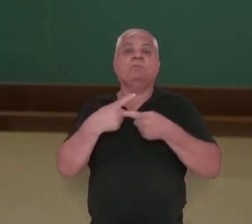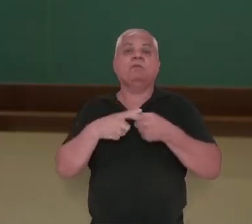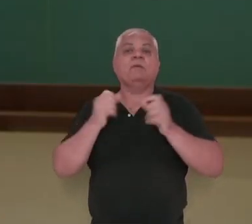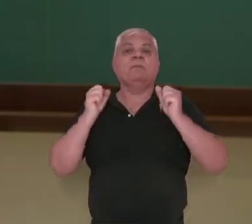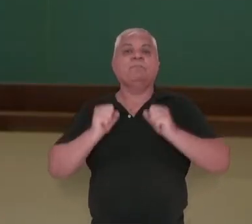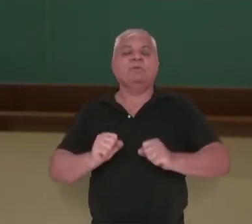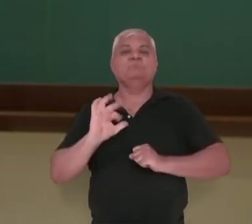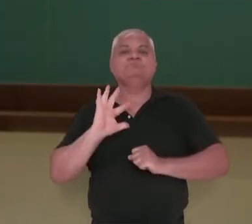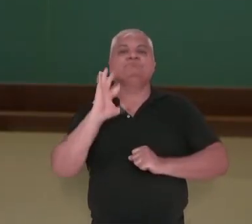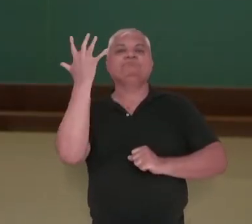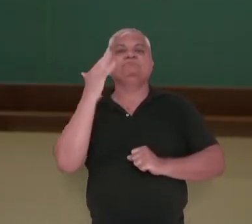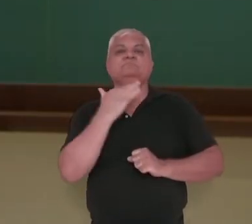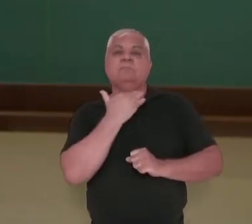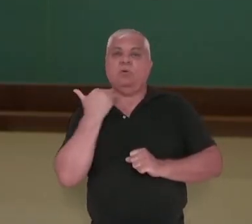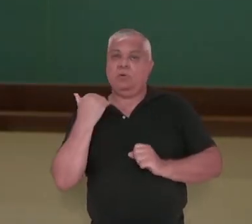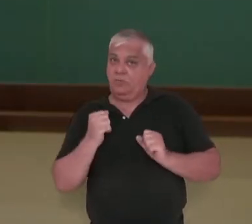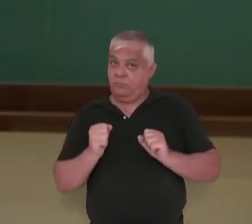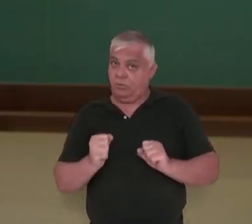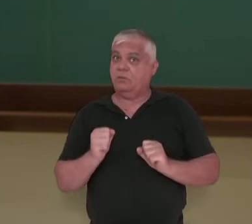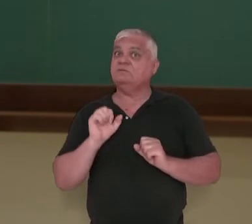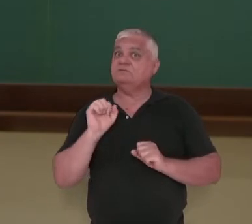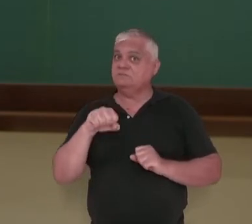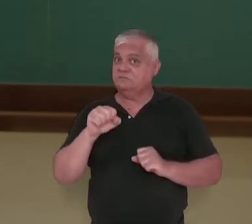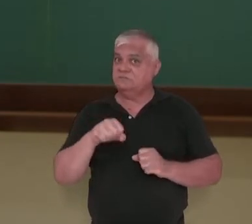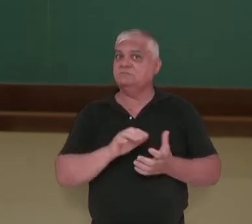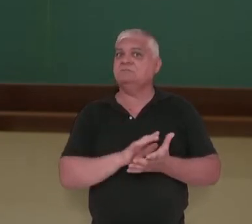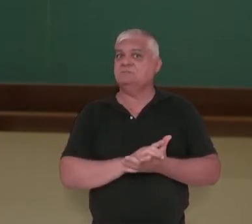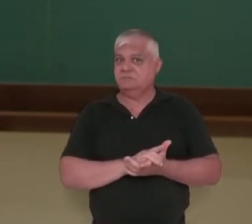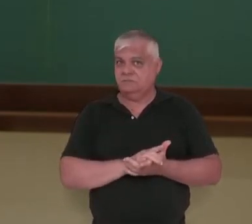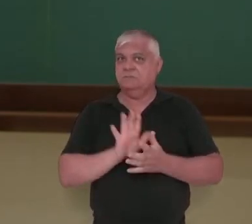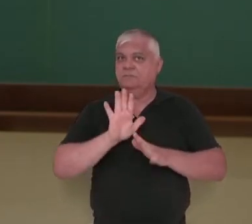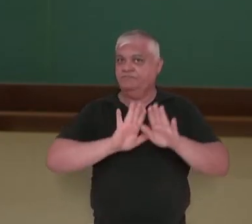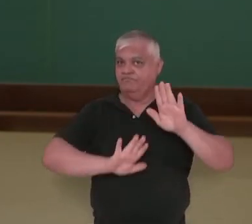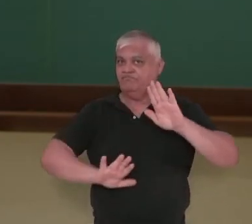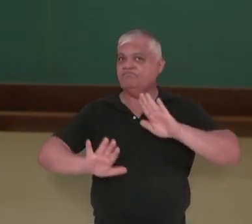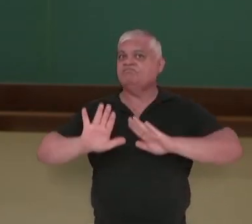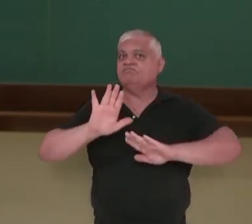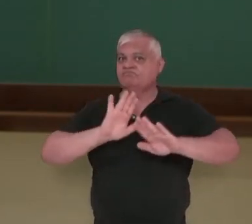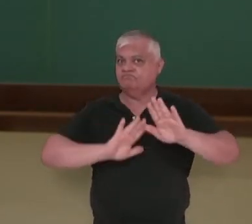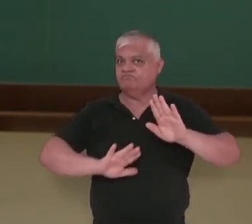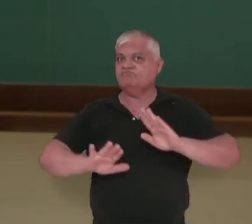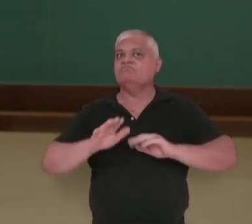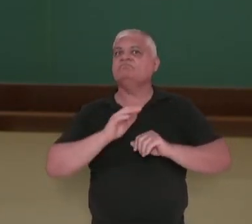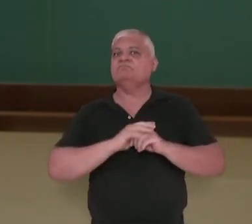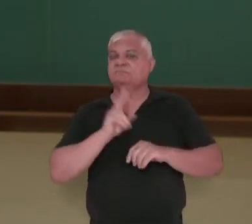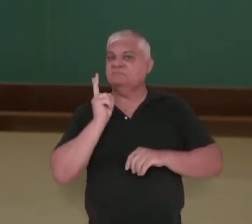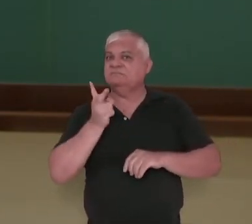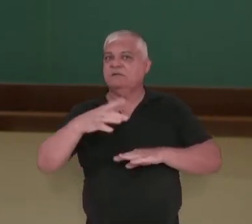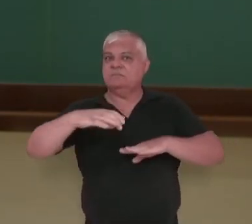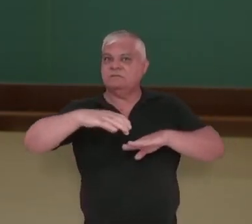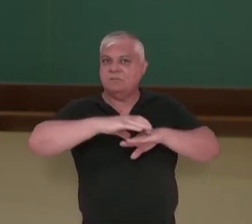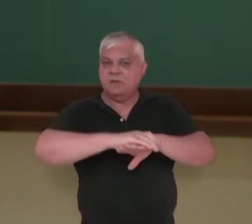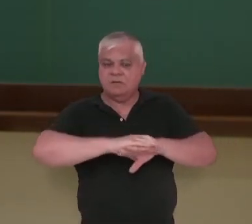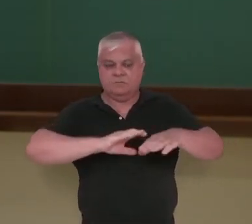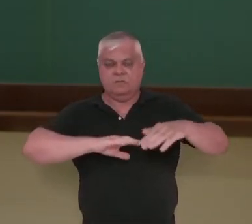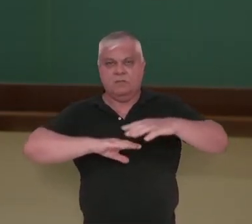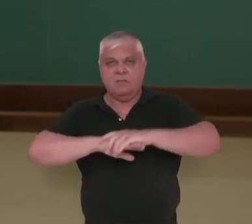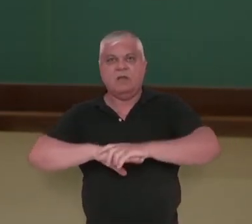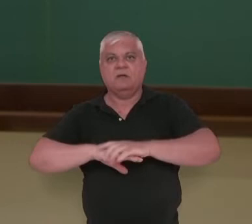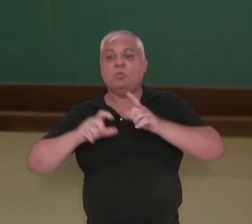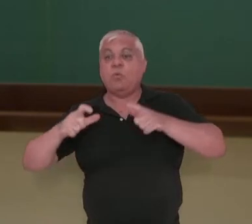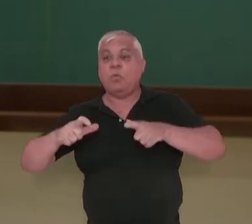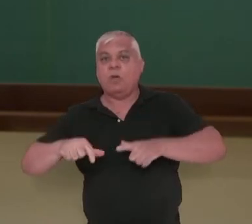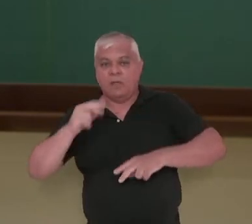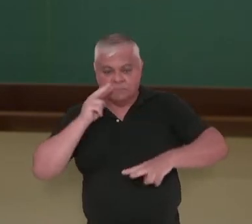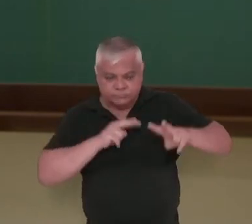levar ao óbito, sim. Certo? Então, muito cuidado aí, tá? Calçadinho no pé, cuidado por onde anda e